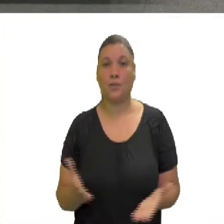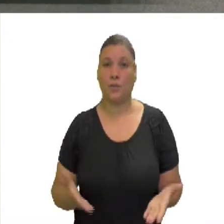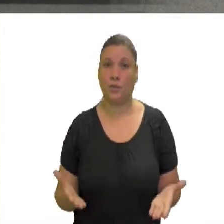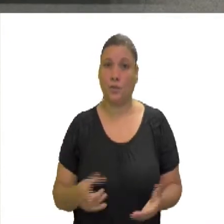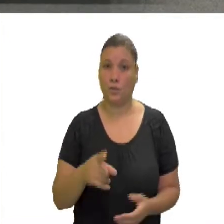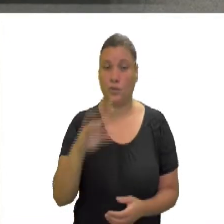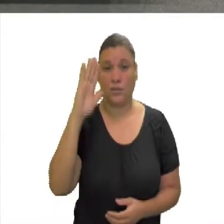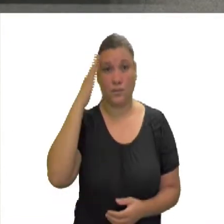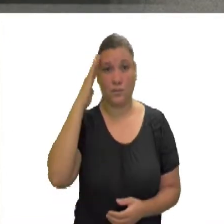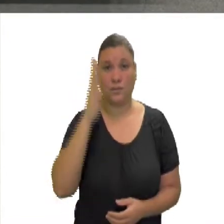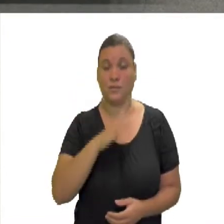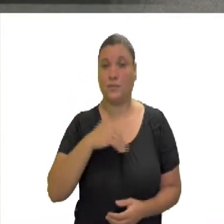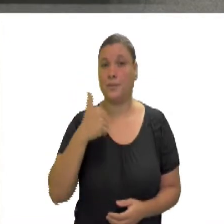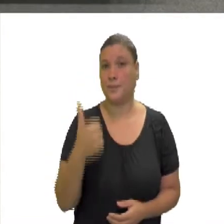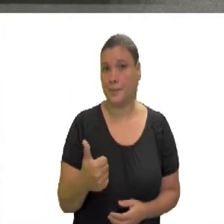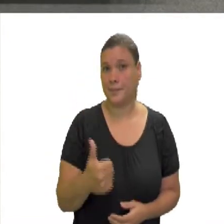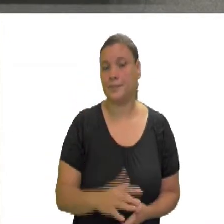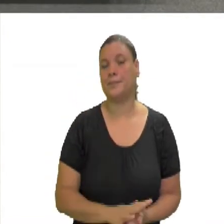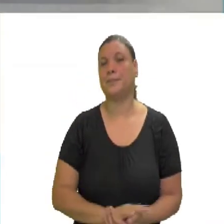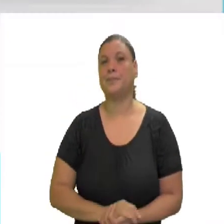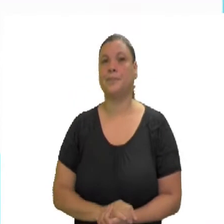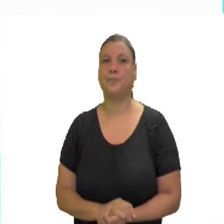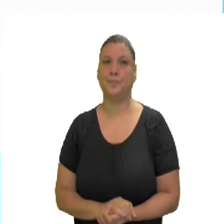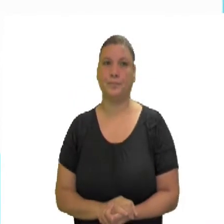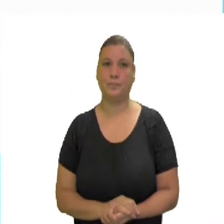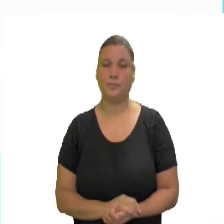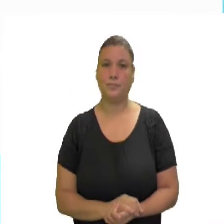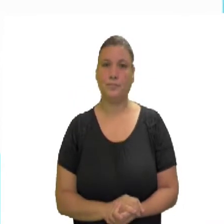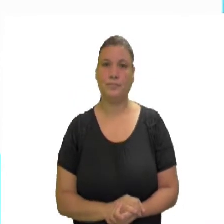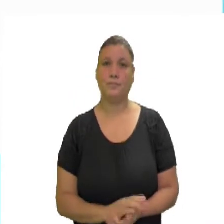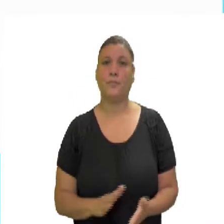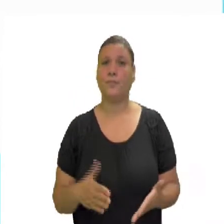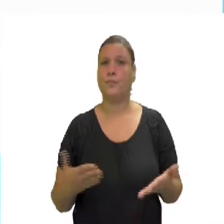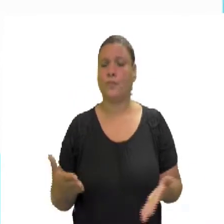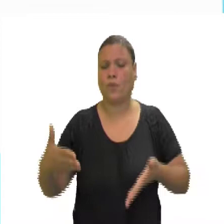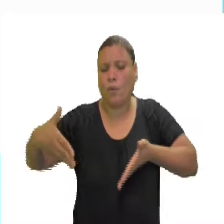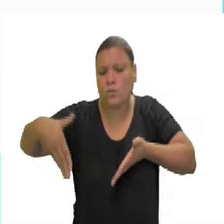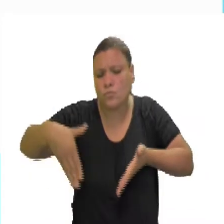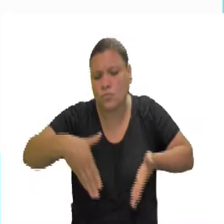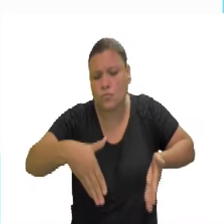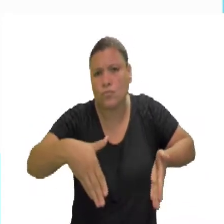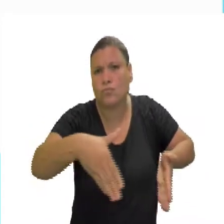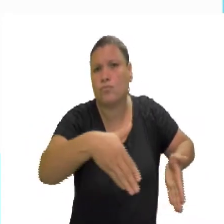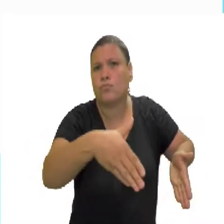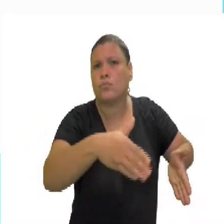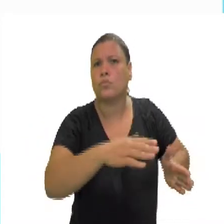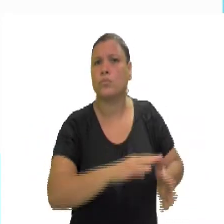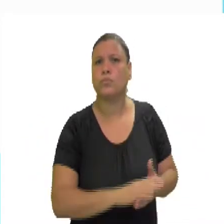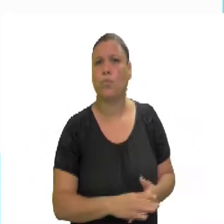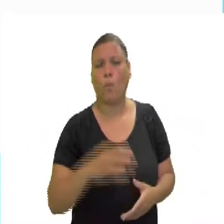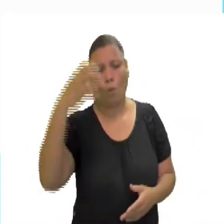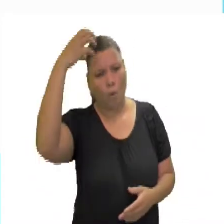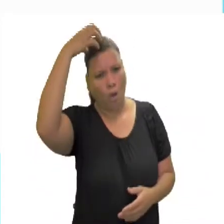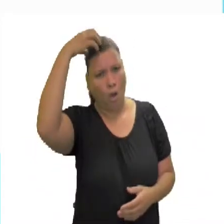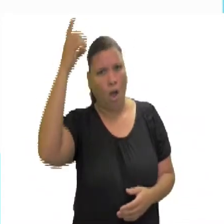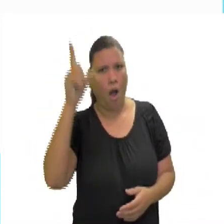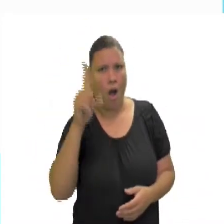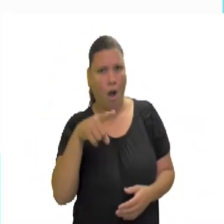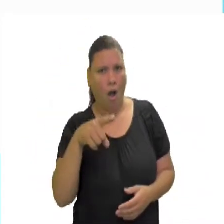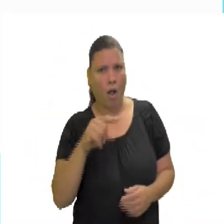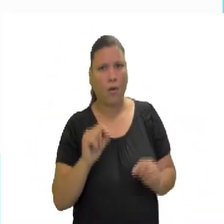tema Estrada Real, vamos lá. A Estrada Real é um dos maiores circuitos turísticos do